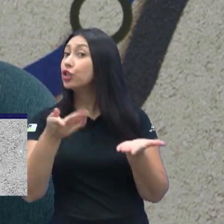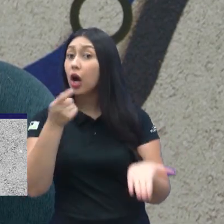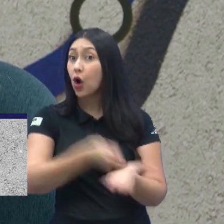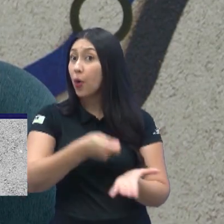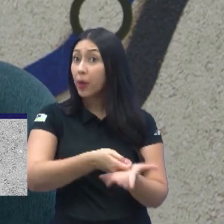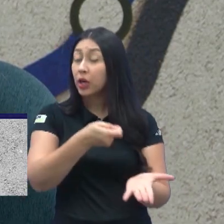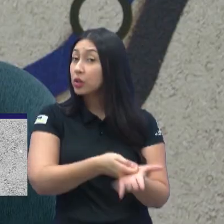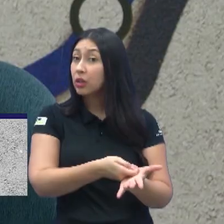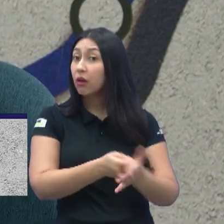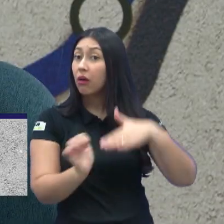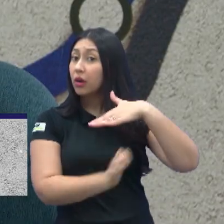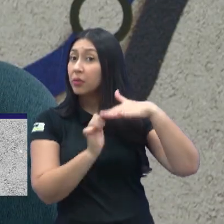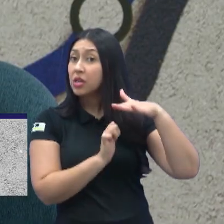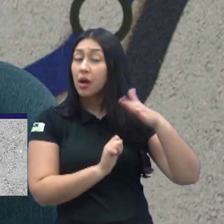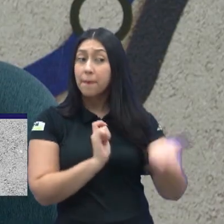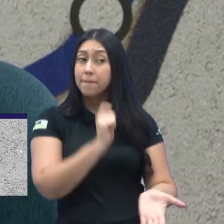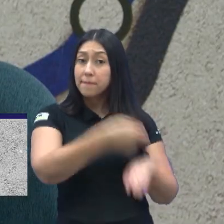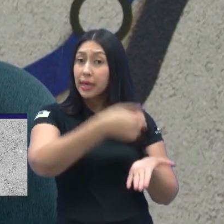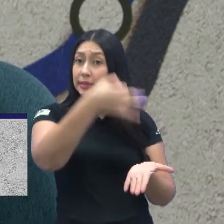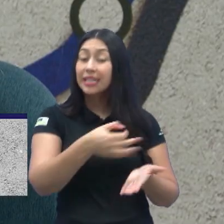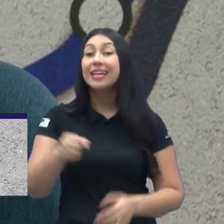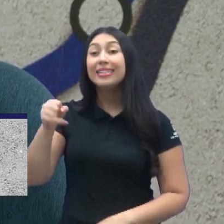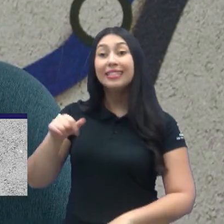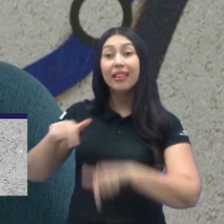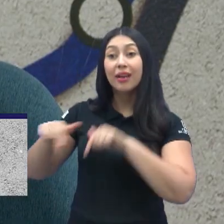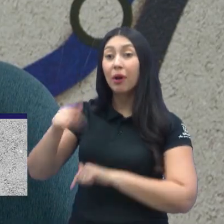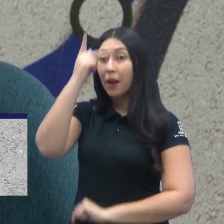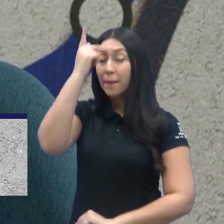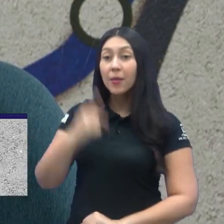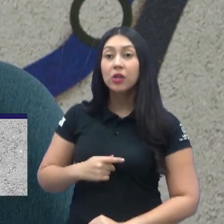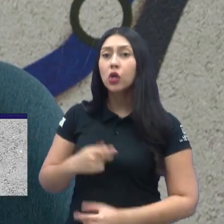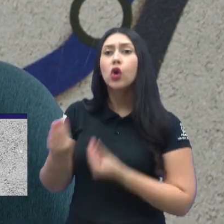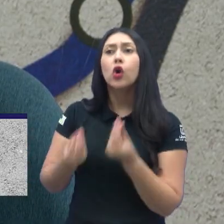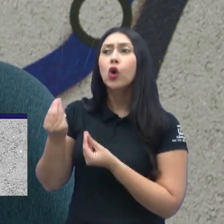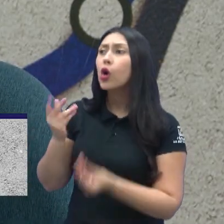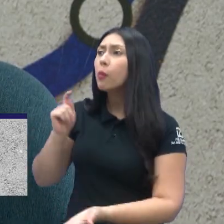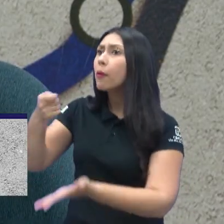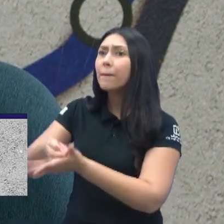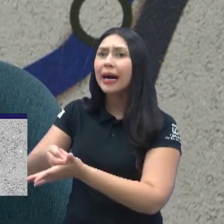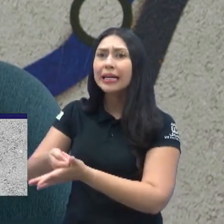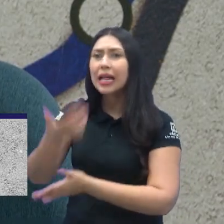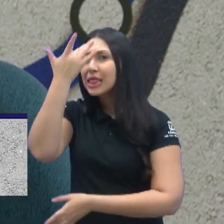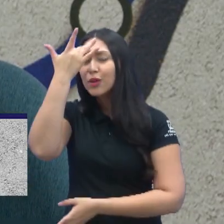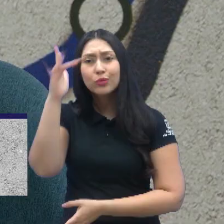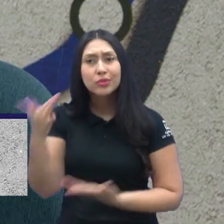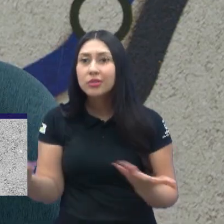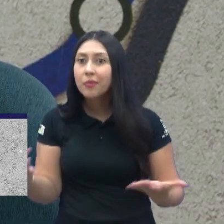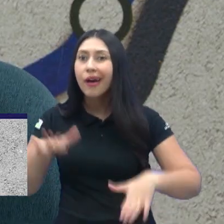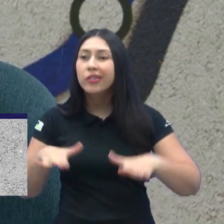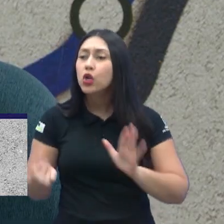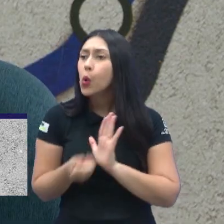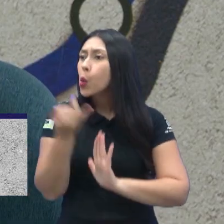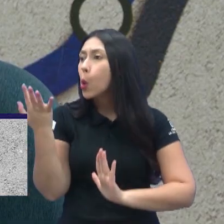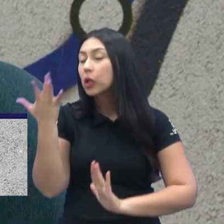próprio empregador faz. Agora, se ele é um autônomo, não sabe se vai pagar com que código, né? Então, assim, não sabe qual valor pagar,